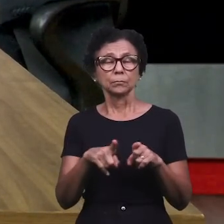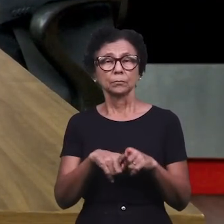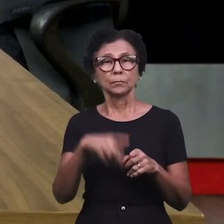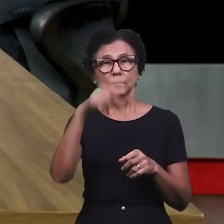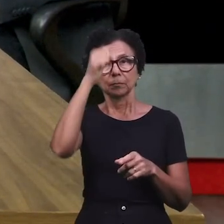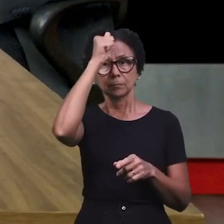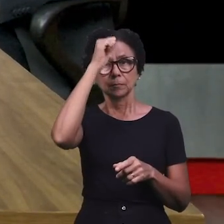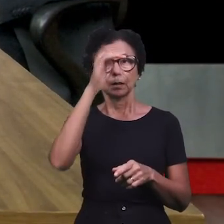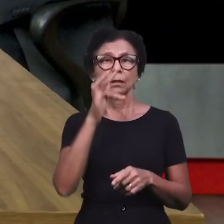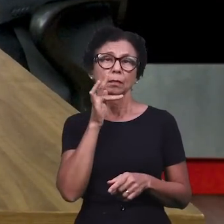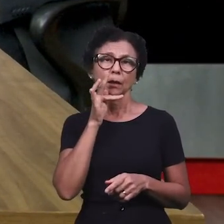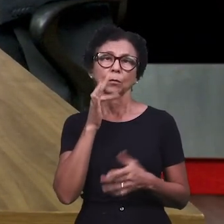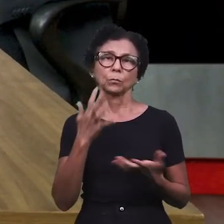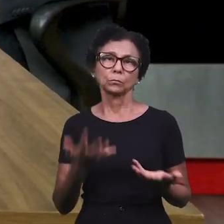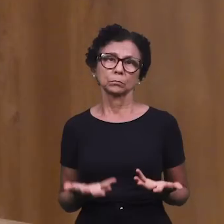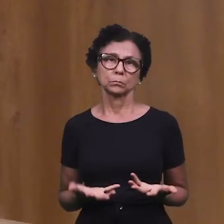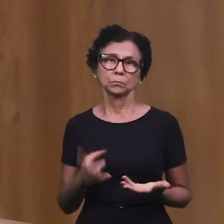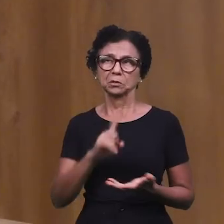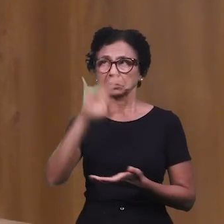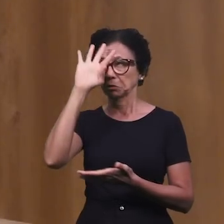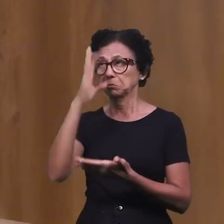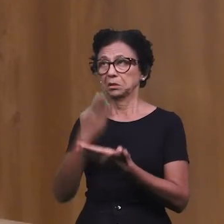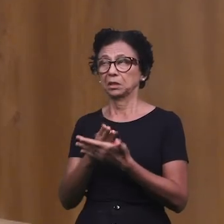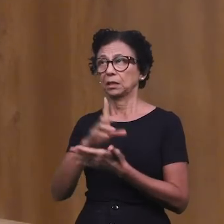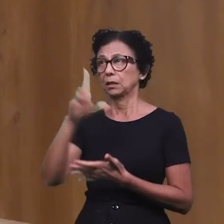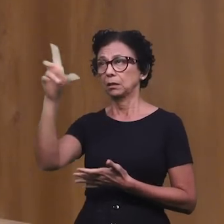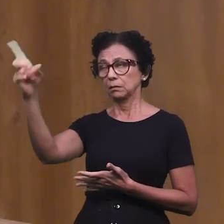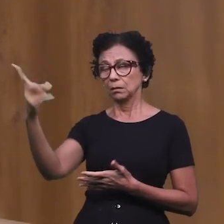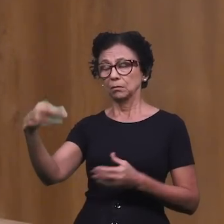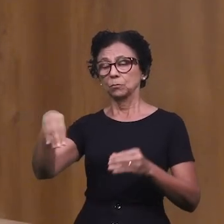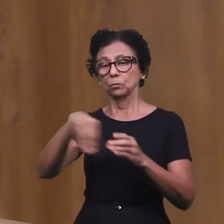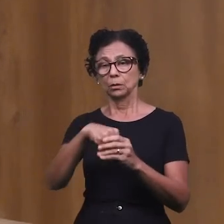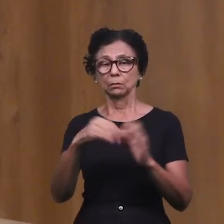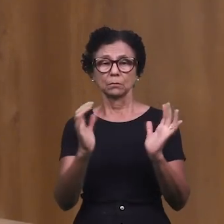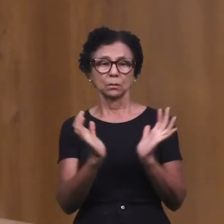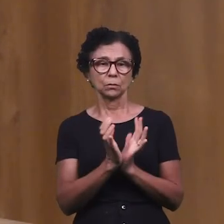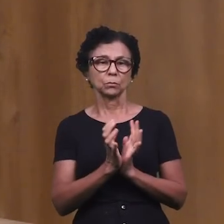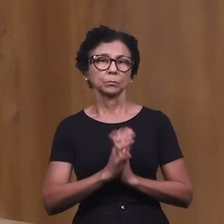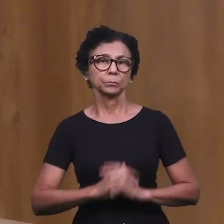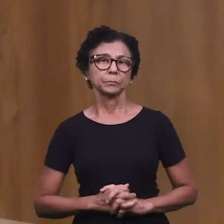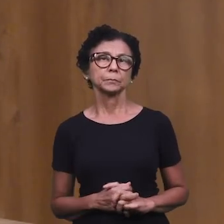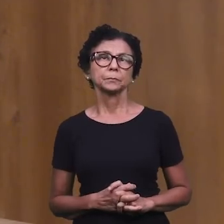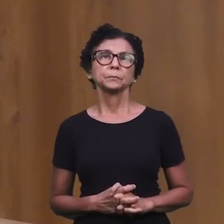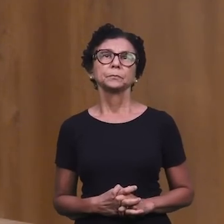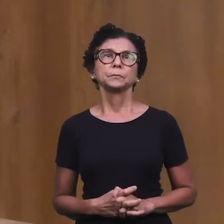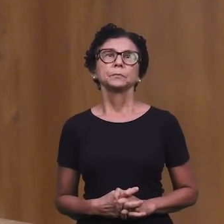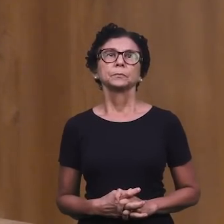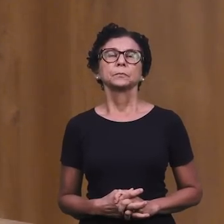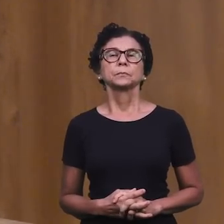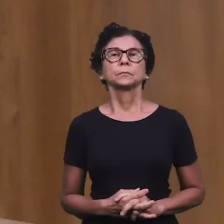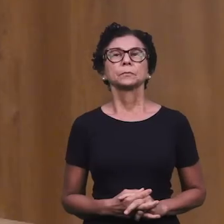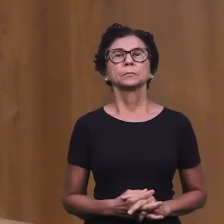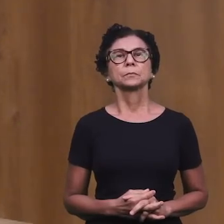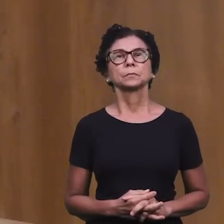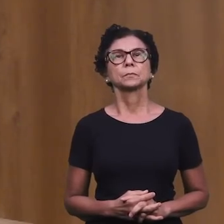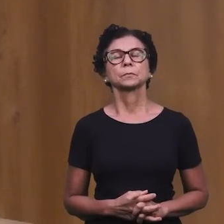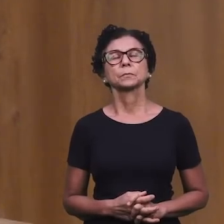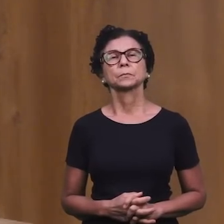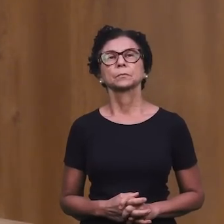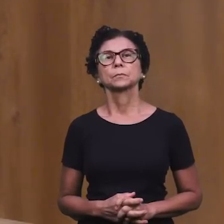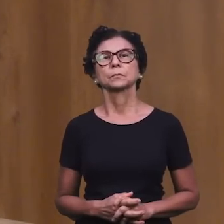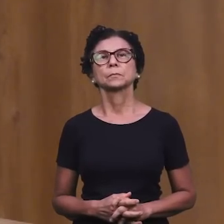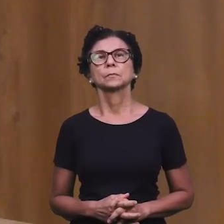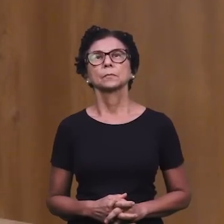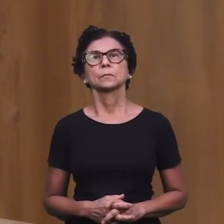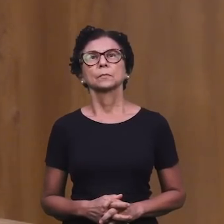pessoas alguns são ateus que fazem parte deste grupo, né? Nós estamos aproximando do final, só